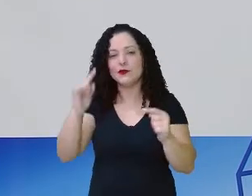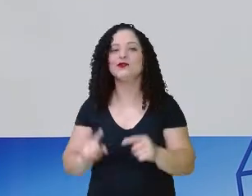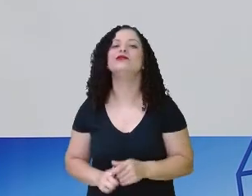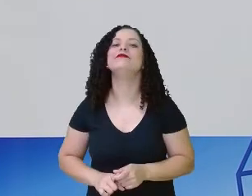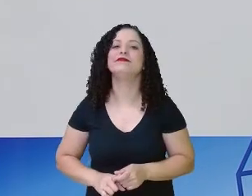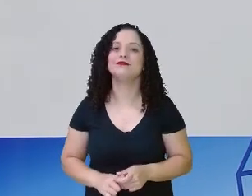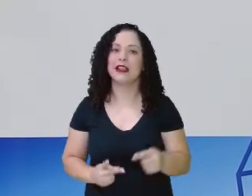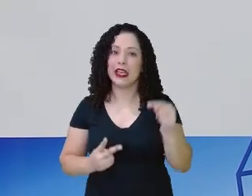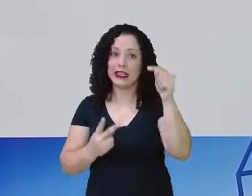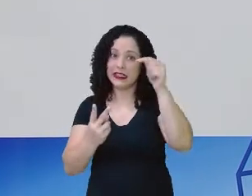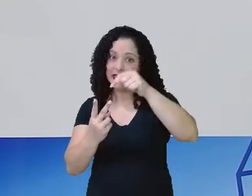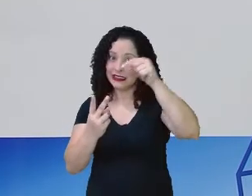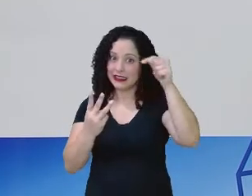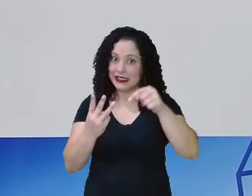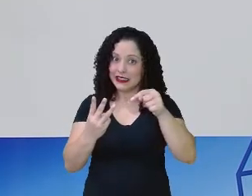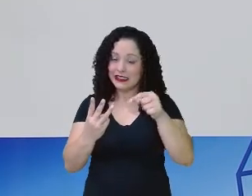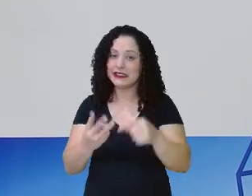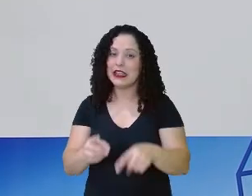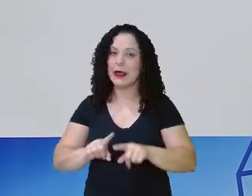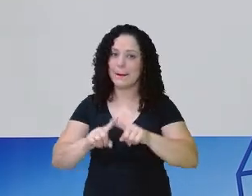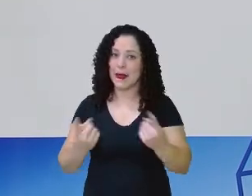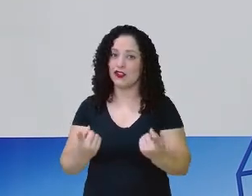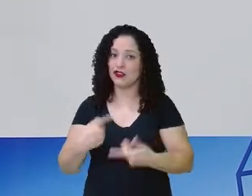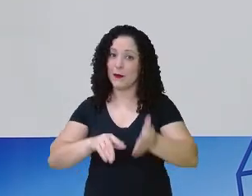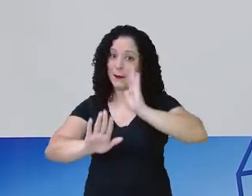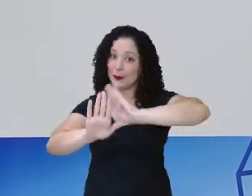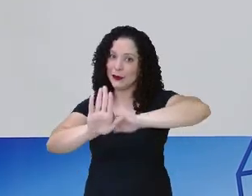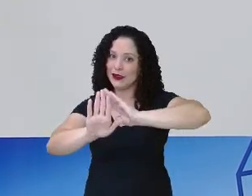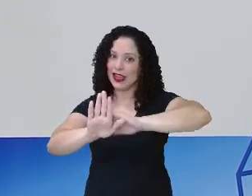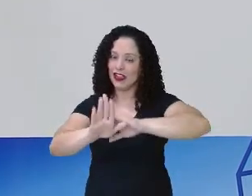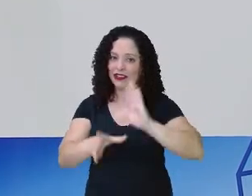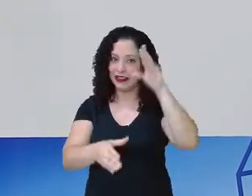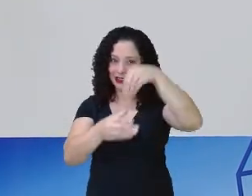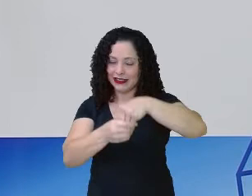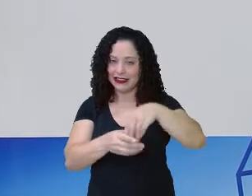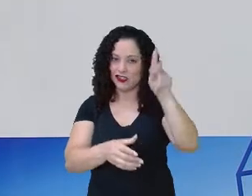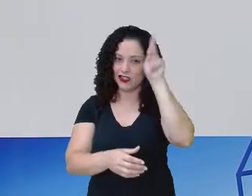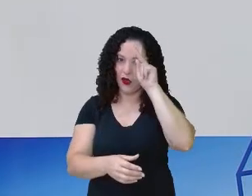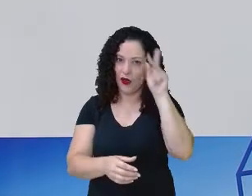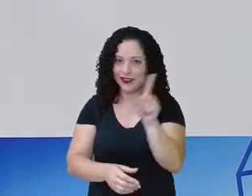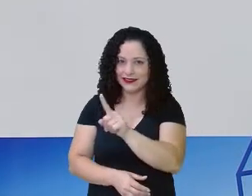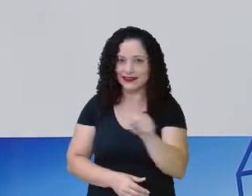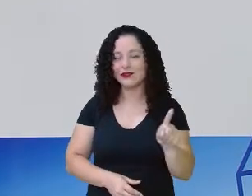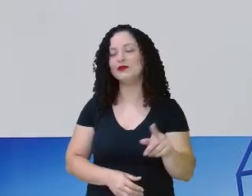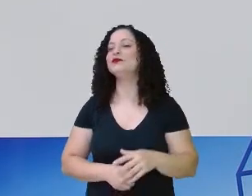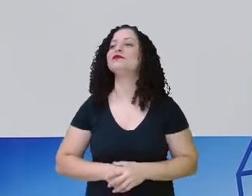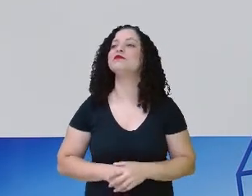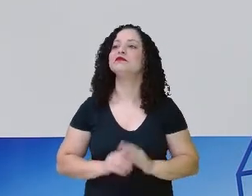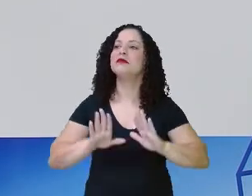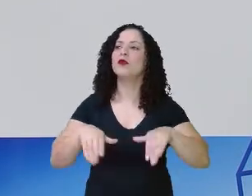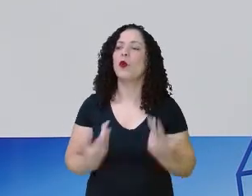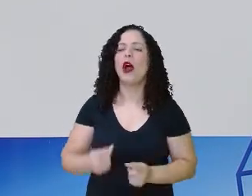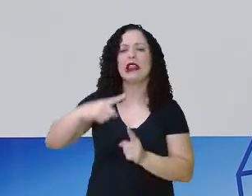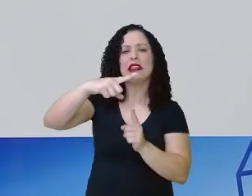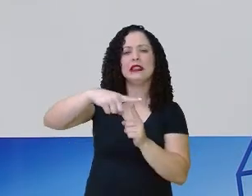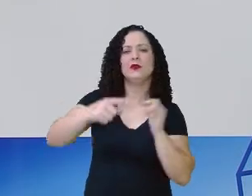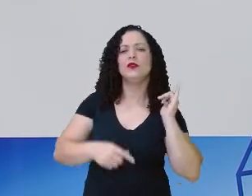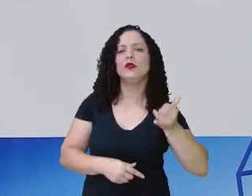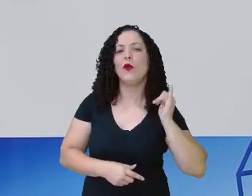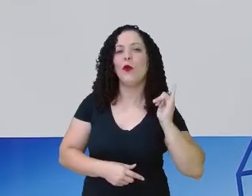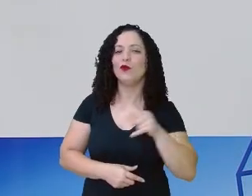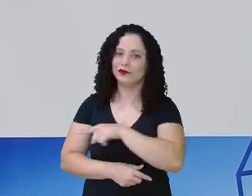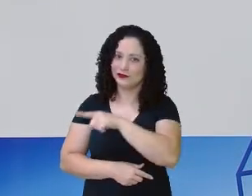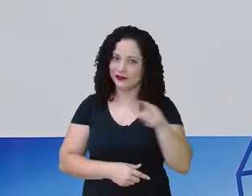observador quanto o onisciente, não são personagens, ele não está dentro da história. Quais são os tipos de contos que existem? Vocês já